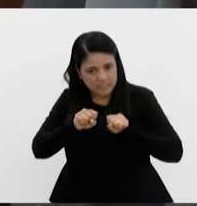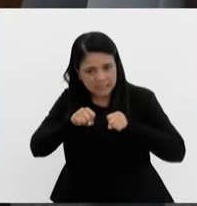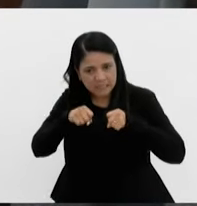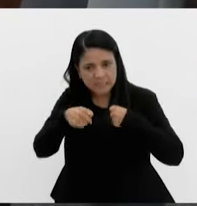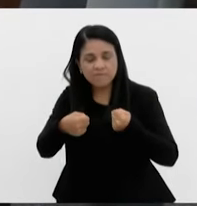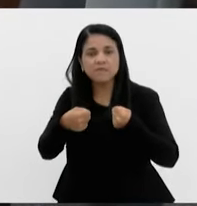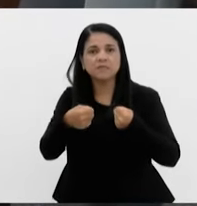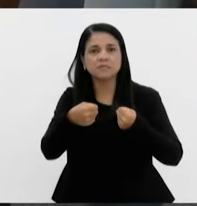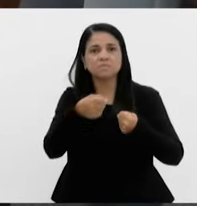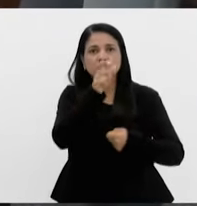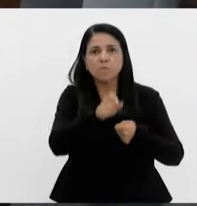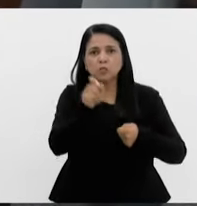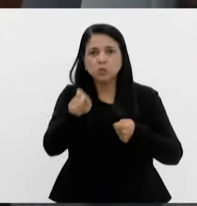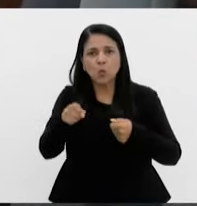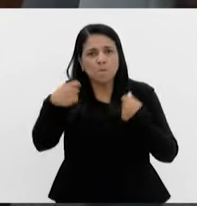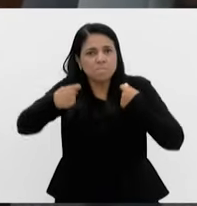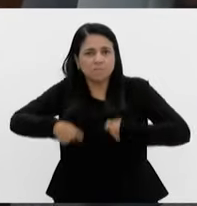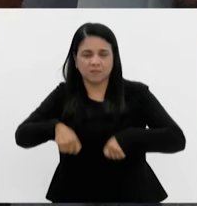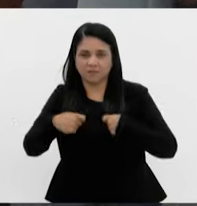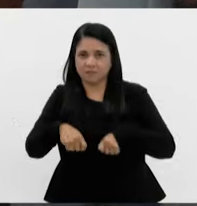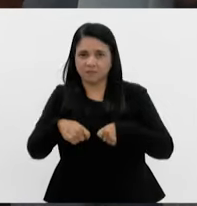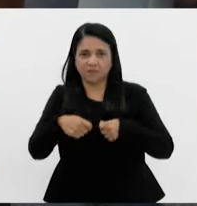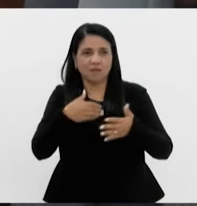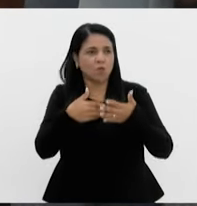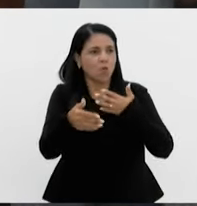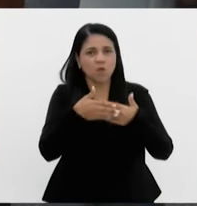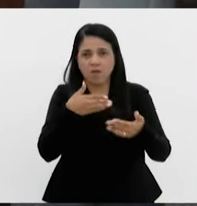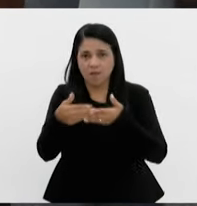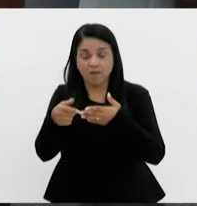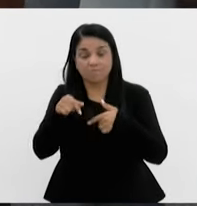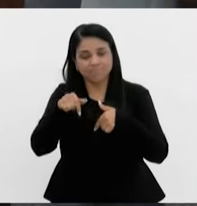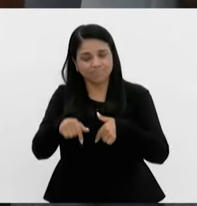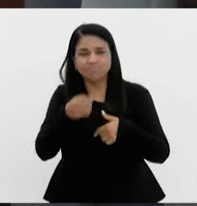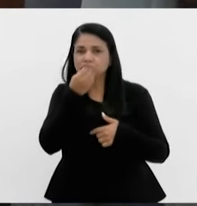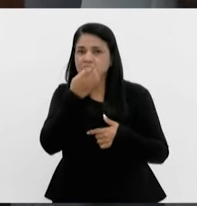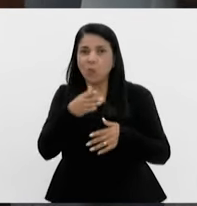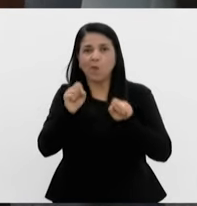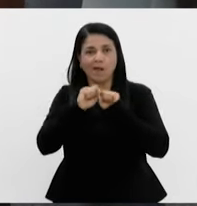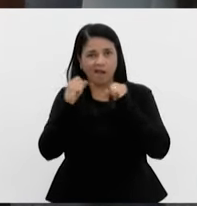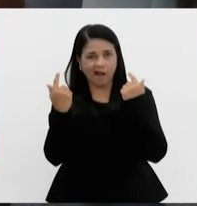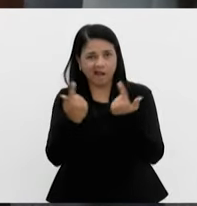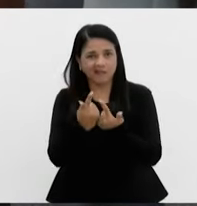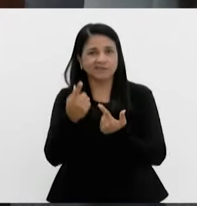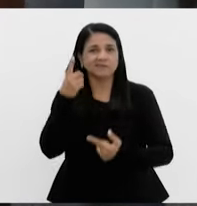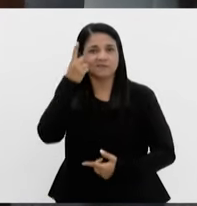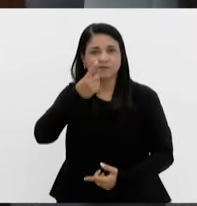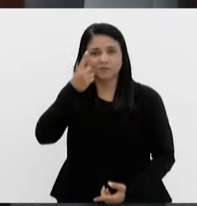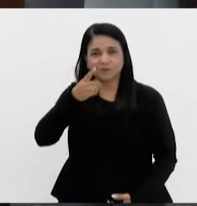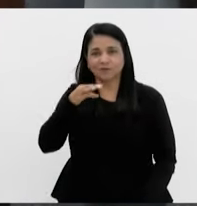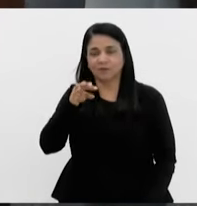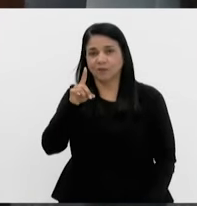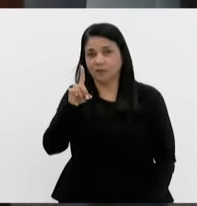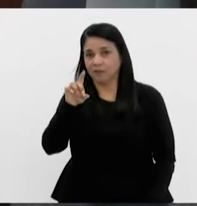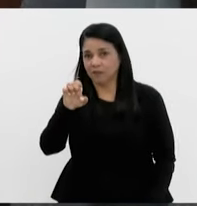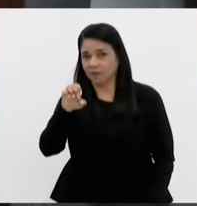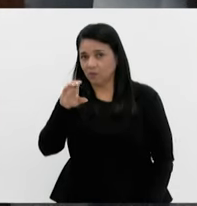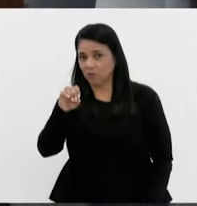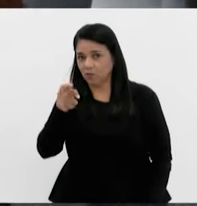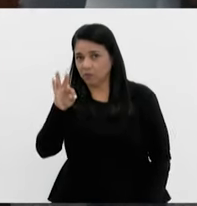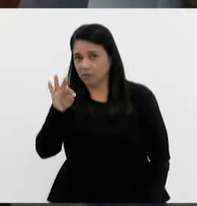quem precisar então que bom que essa casa através do deputado Dr dealto